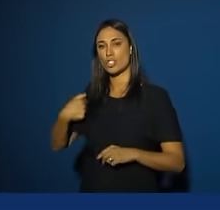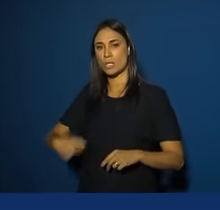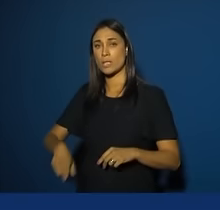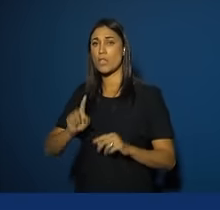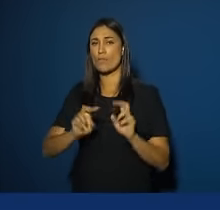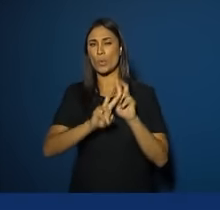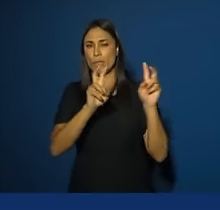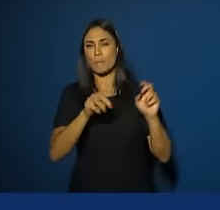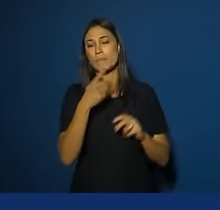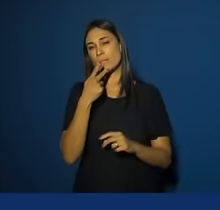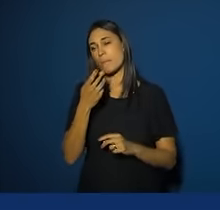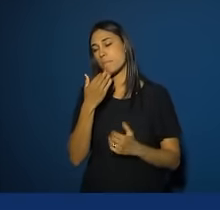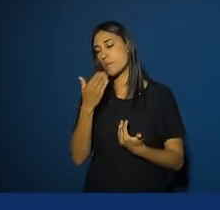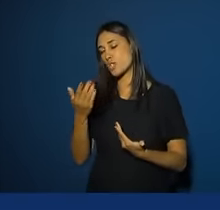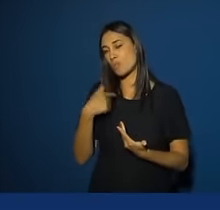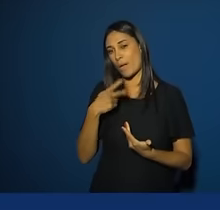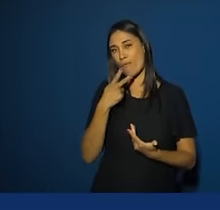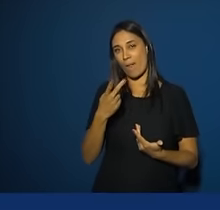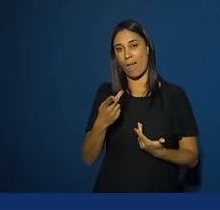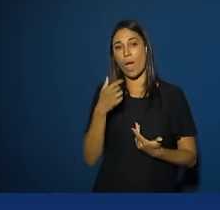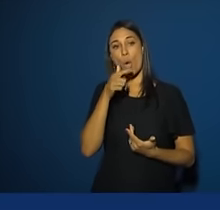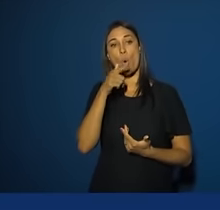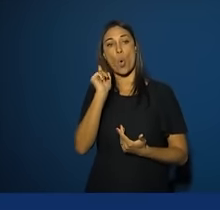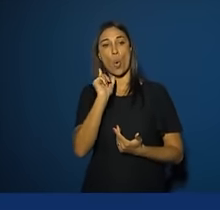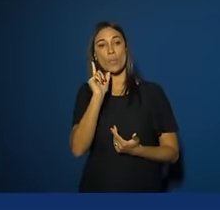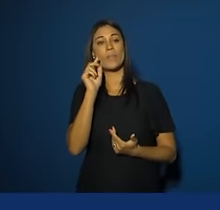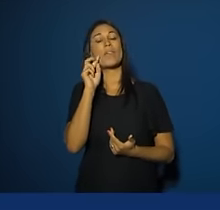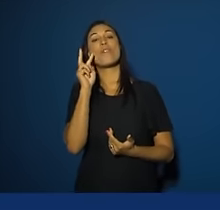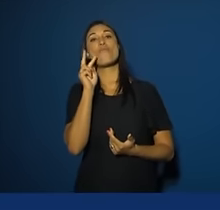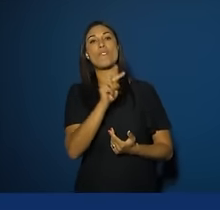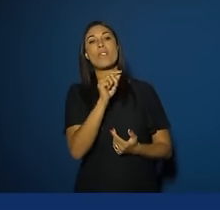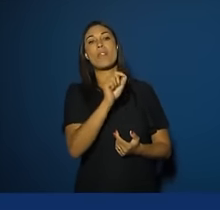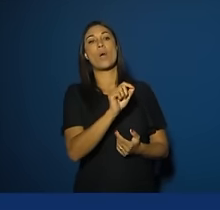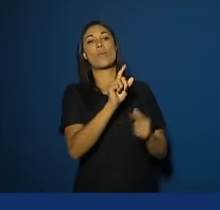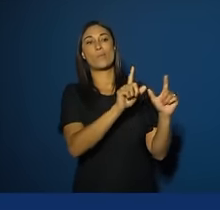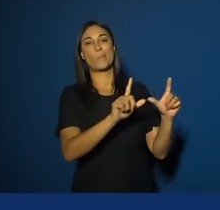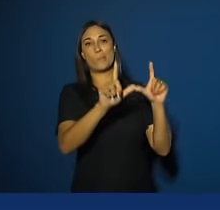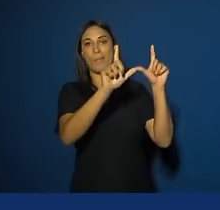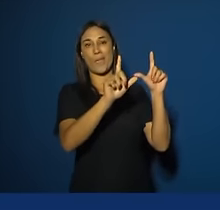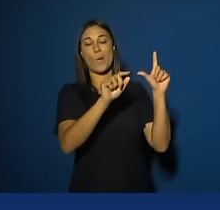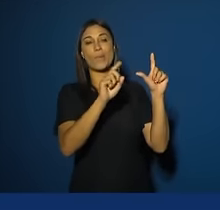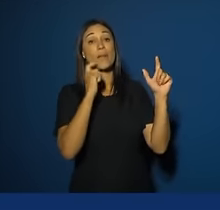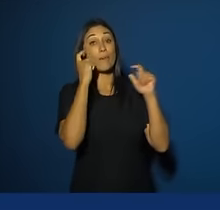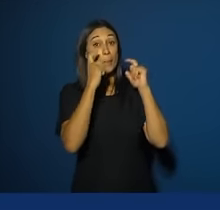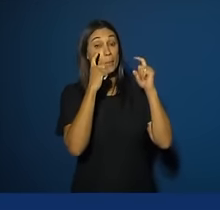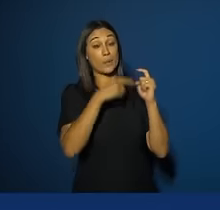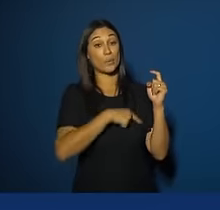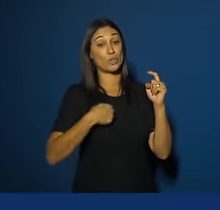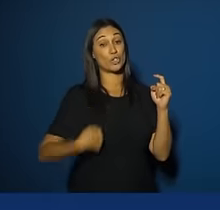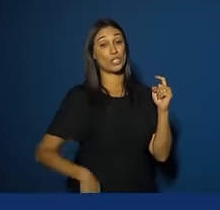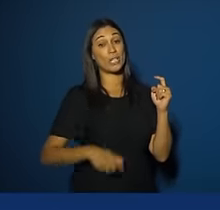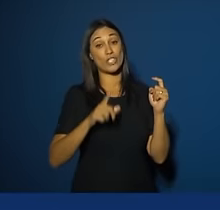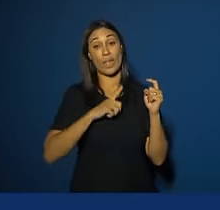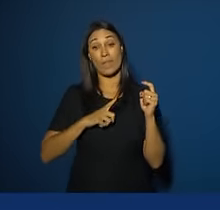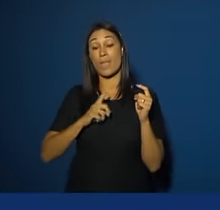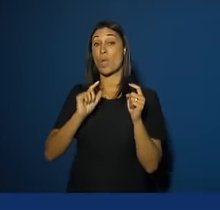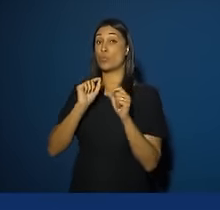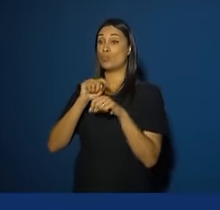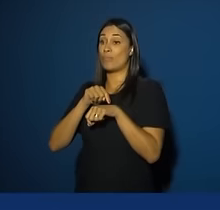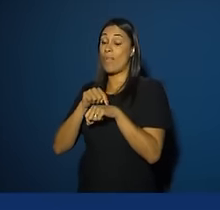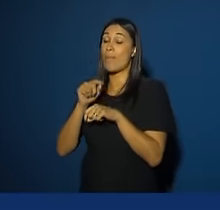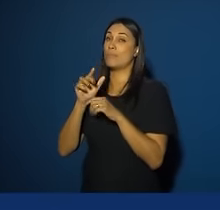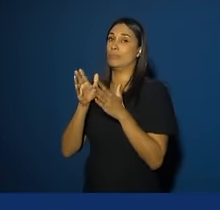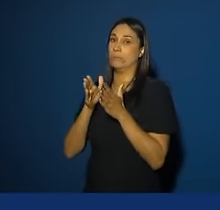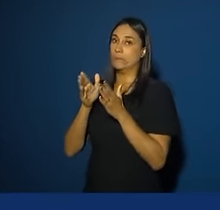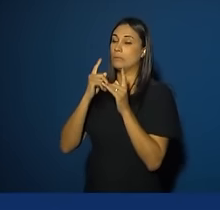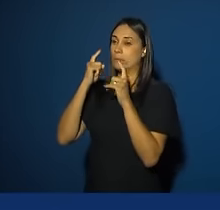Foi o tema que você pediu para eu comentar um pouquinho melhor. Exatamente. Né? Ontem a gente viu o Bill Ackman aqui no painel, preocupado com China. Já tem um tempo, né, que ele está preocupado com